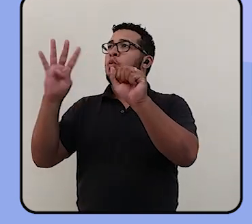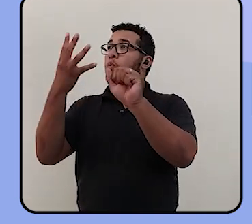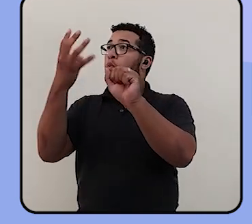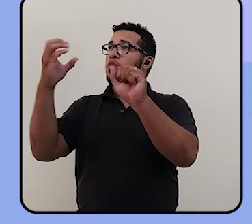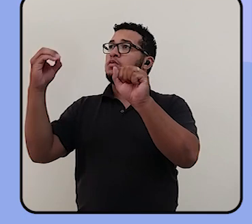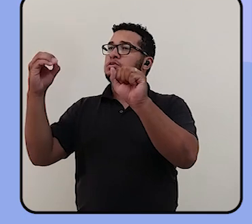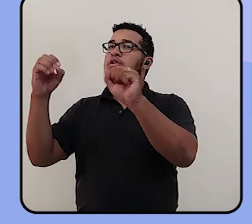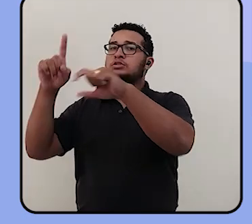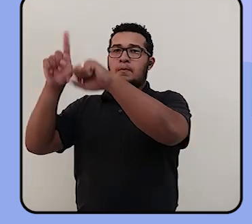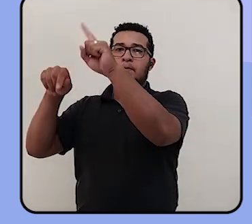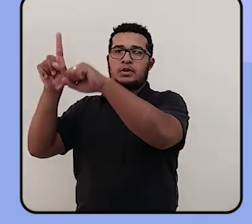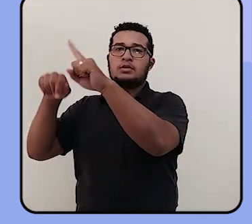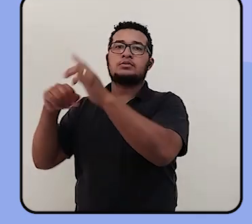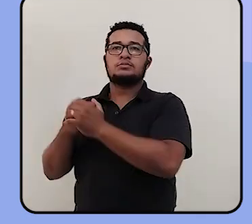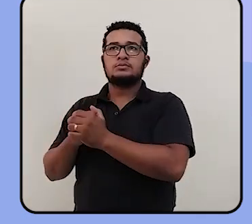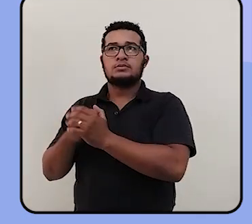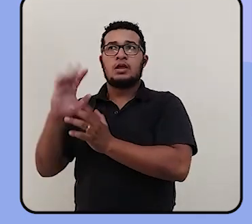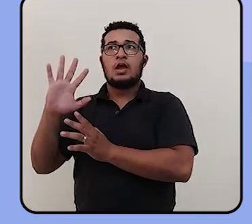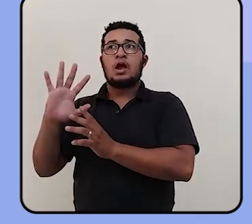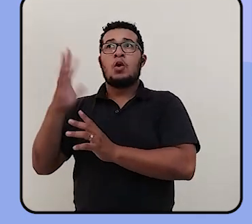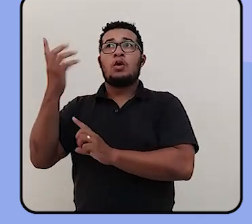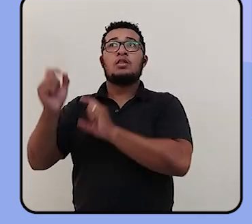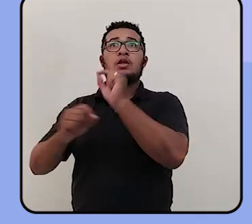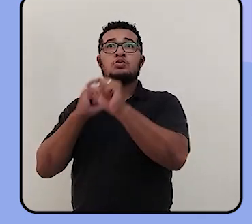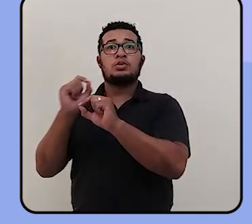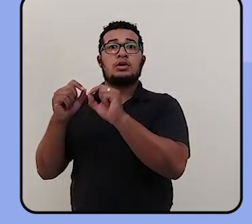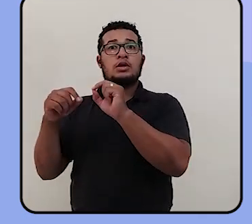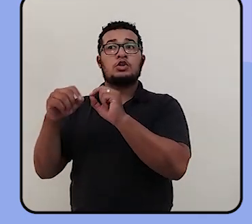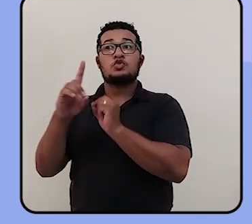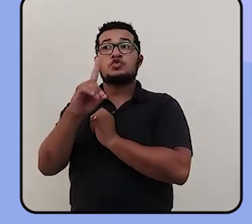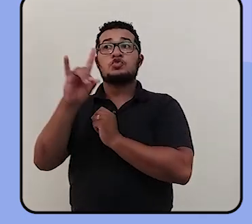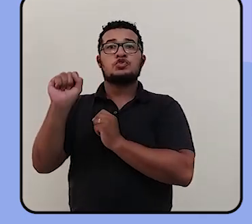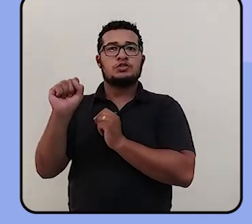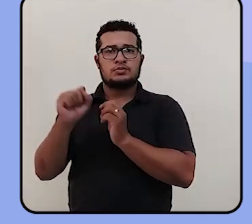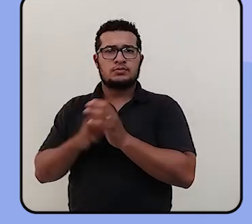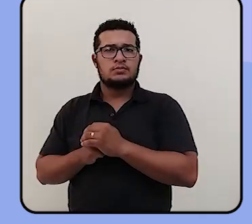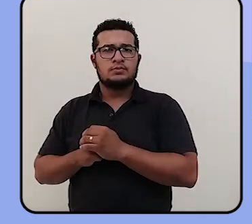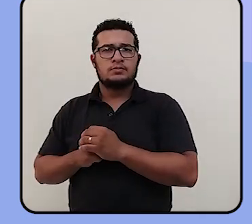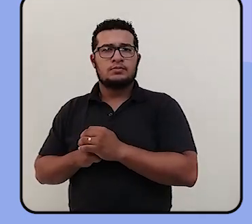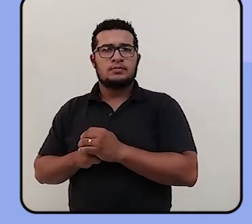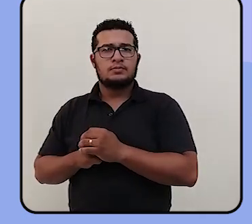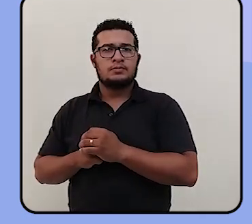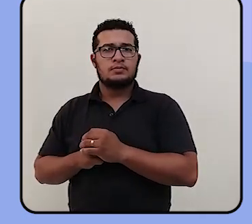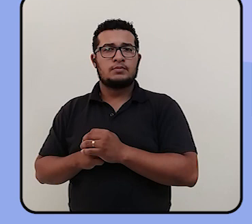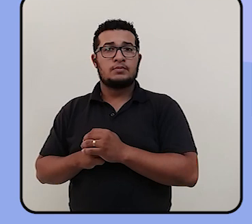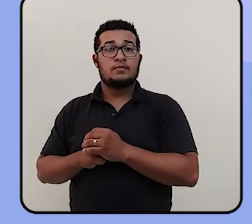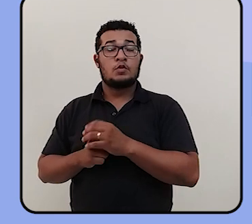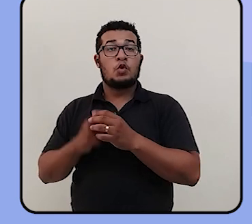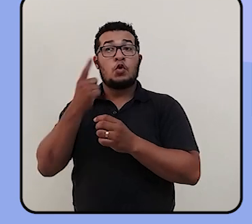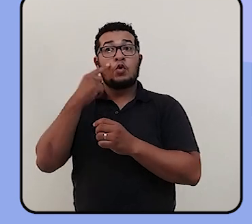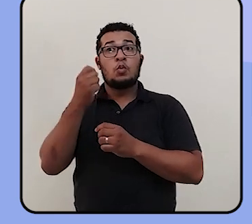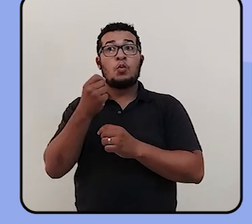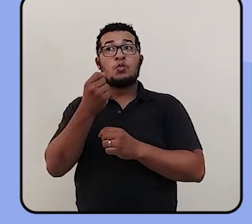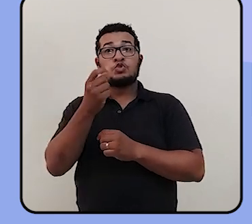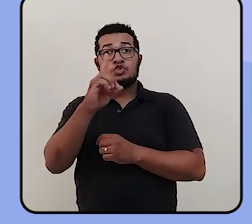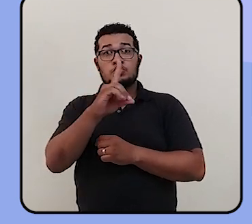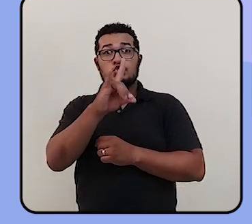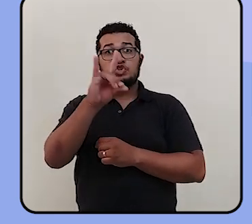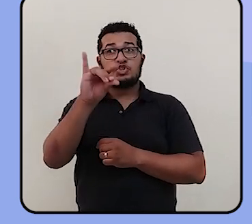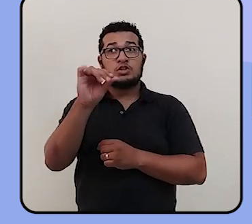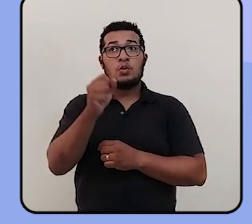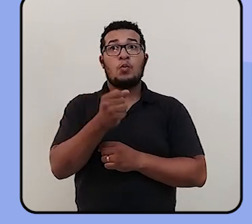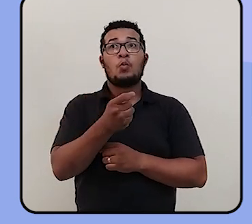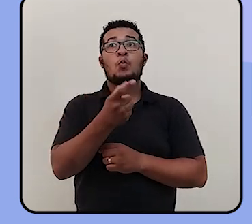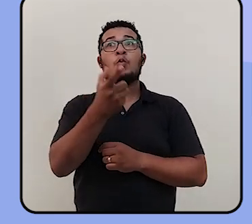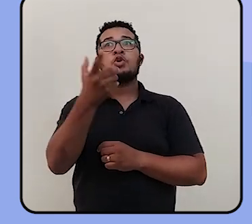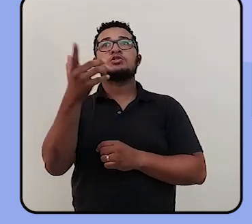tenho 400 peças. O que vai acontecer com esse número de dias? A quantidade